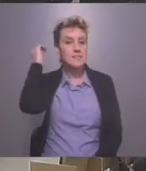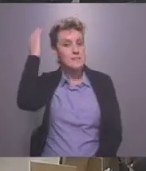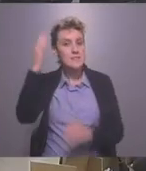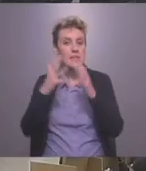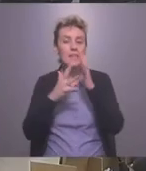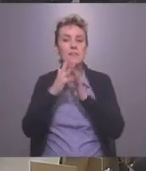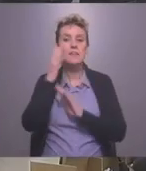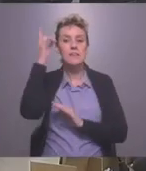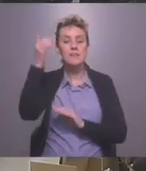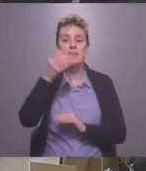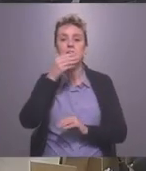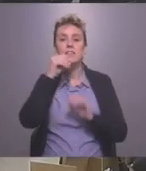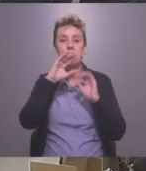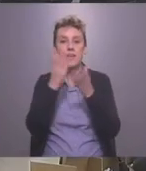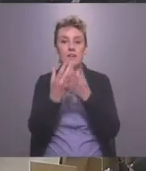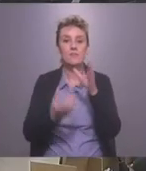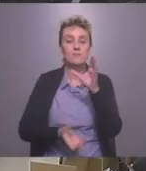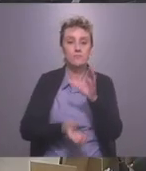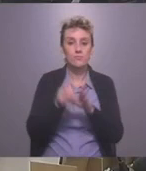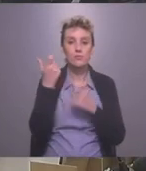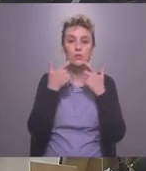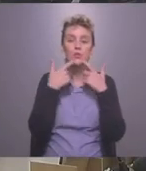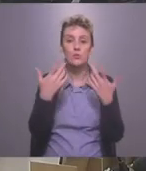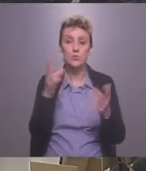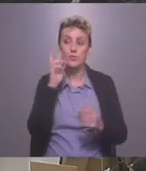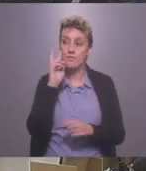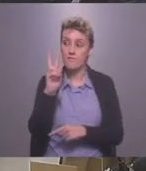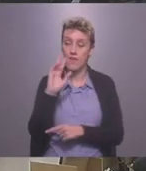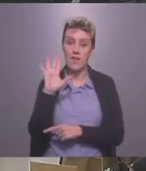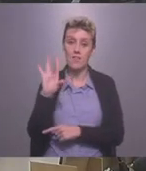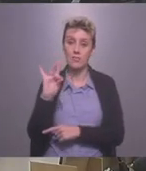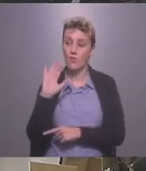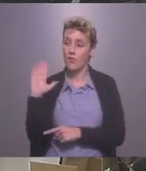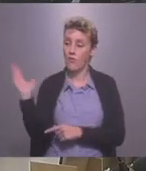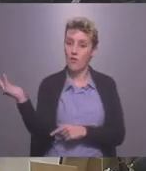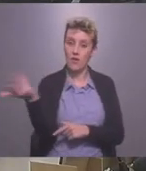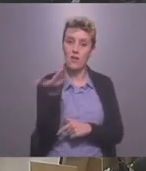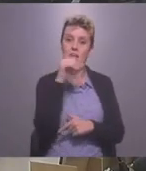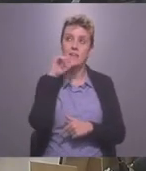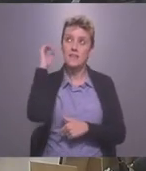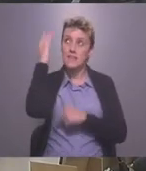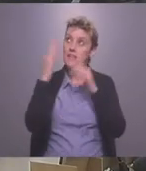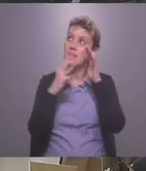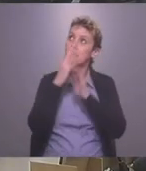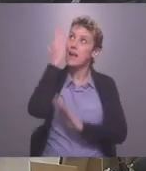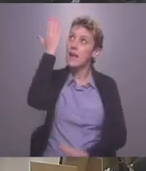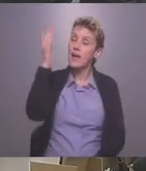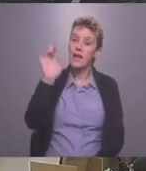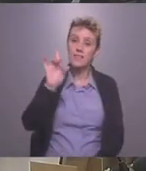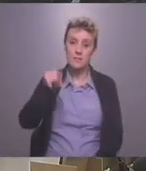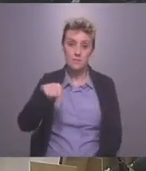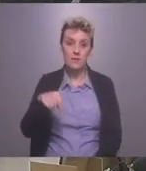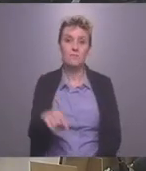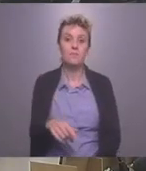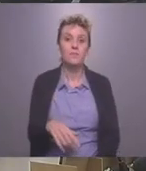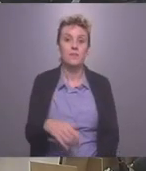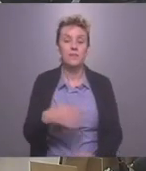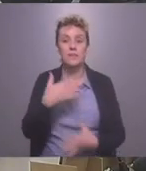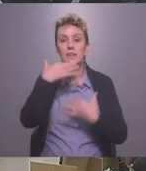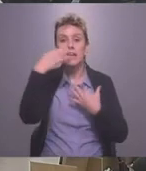céu e da terra, de todas as coisas visíveis e invisíveis. Creio em só Senhor Jesus